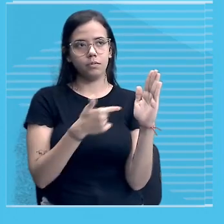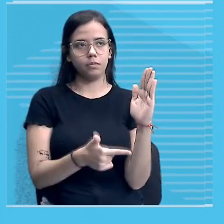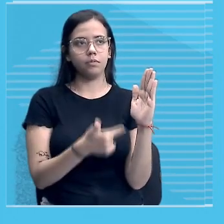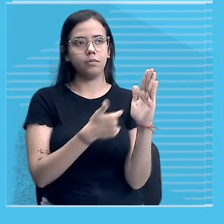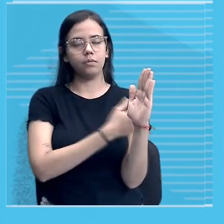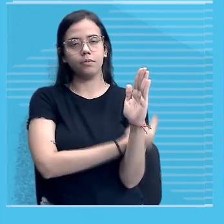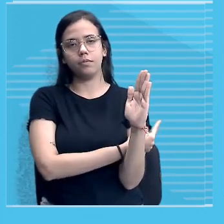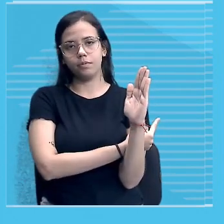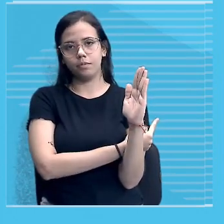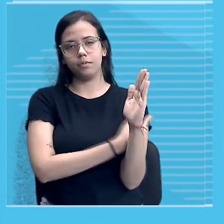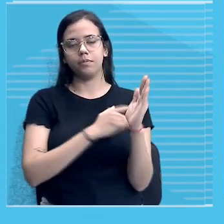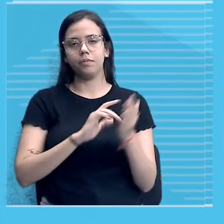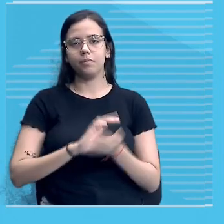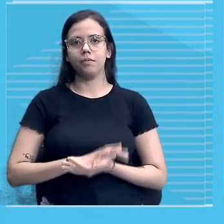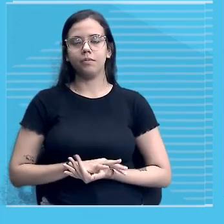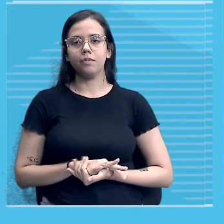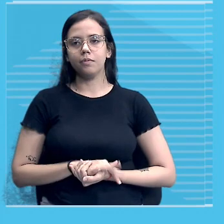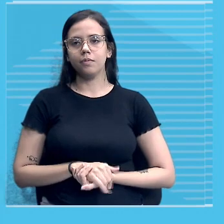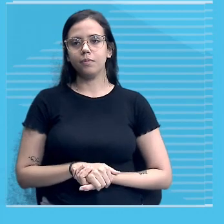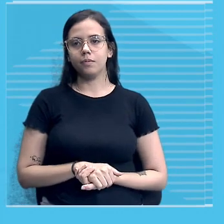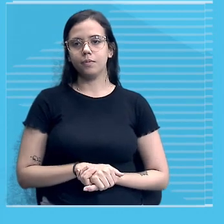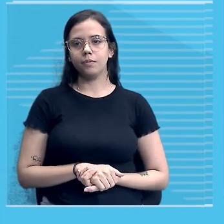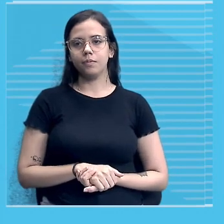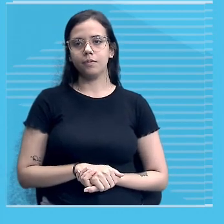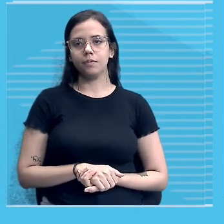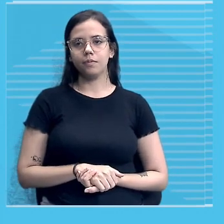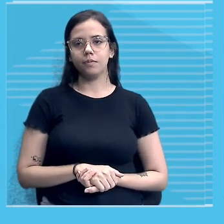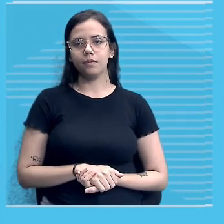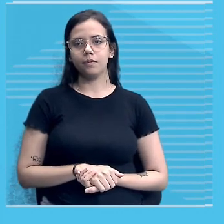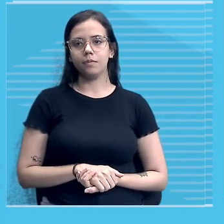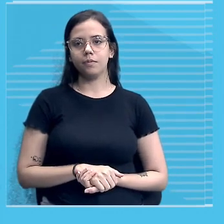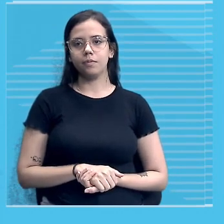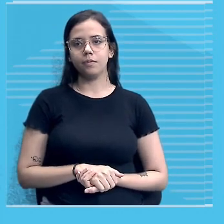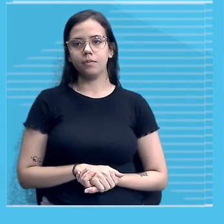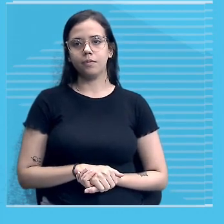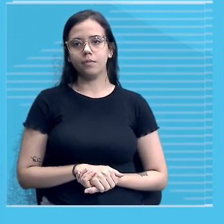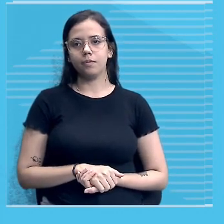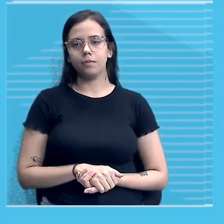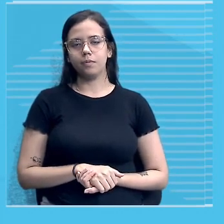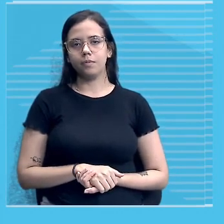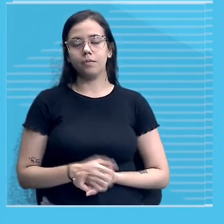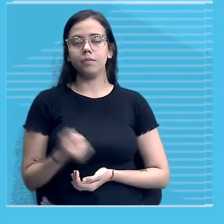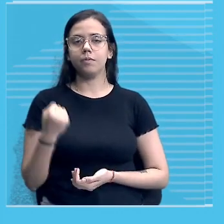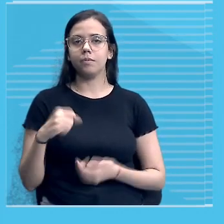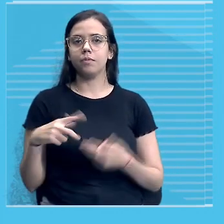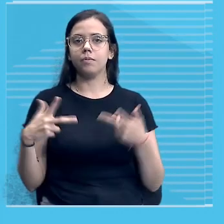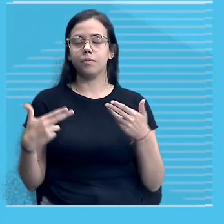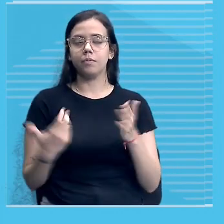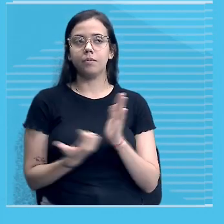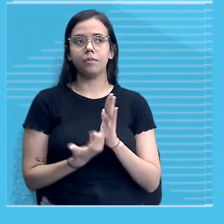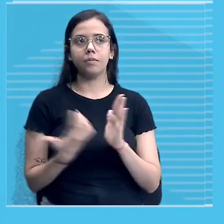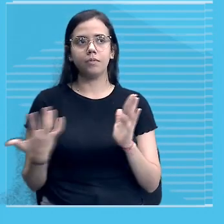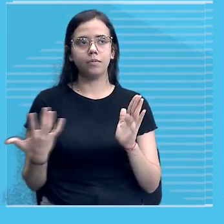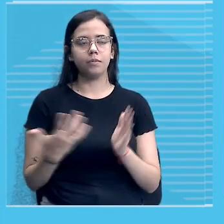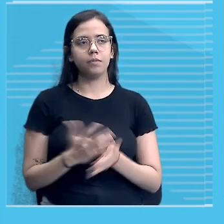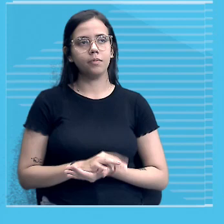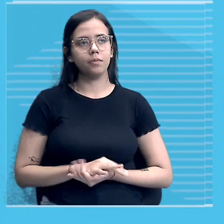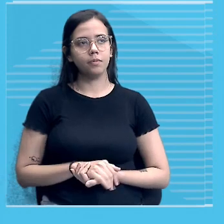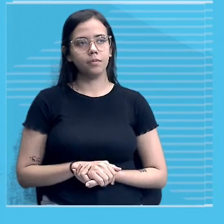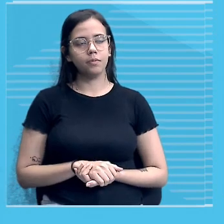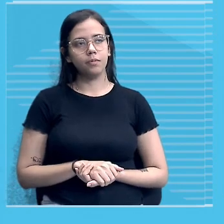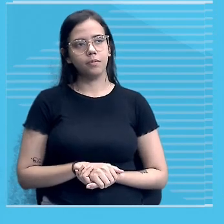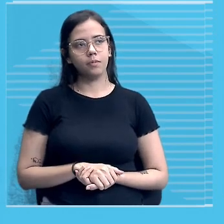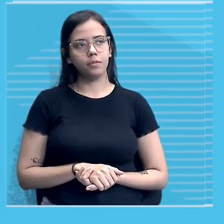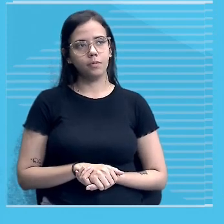por 2 que dá vamos Olha aí pai o 8 é quanto então 88 nada mais é do